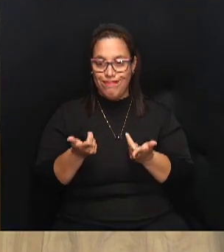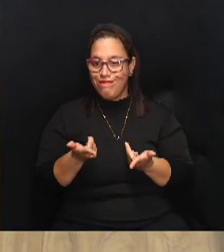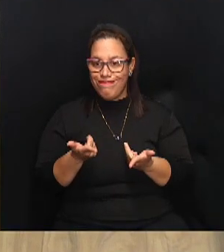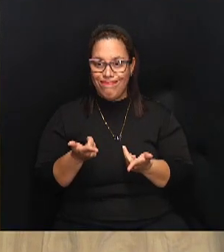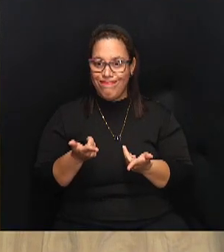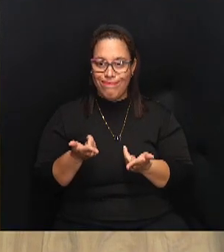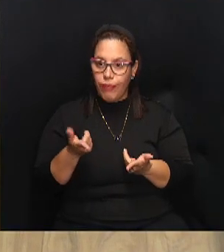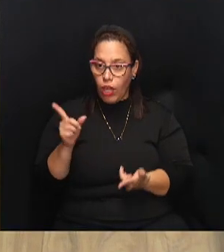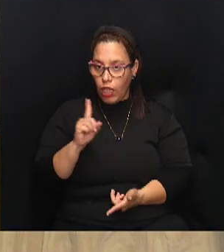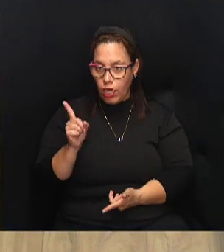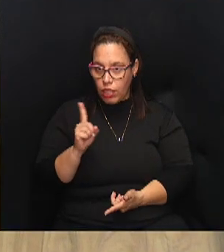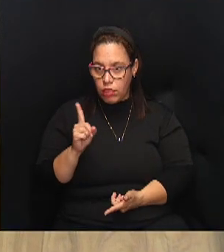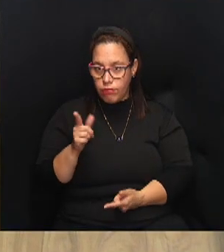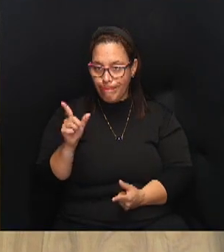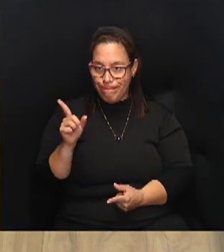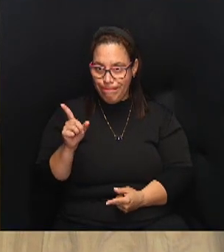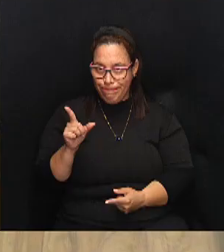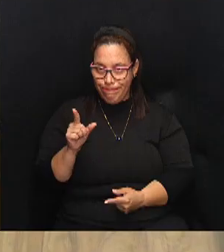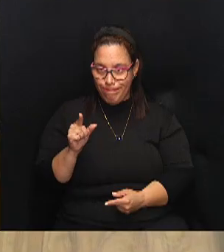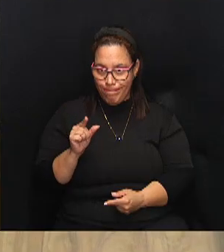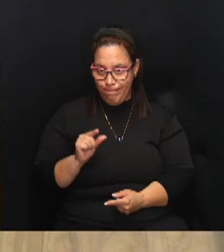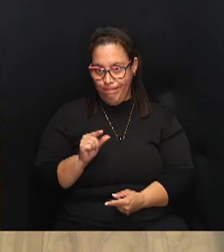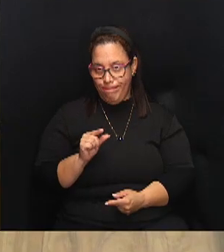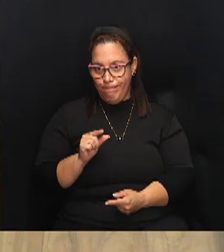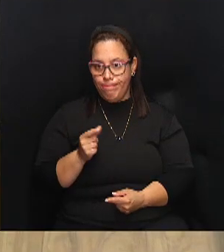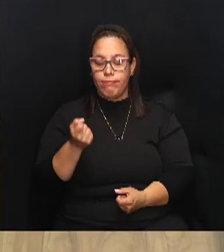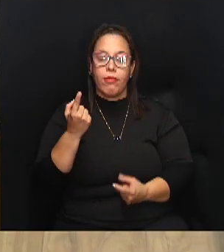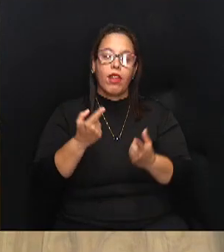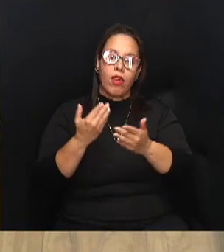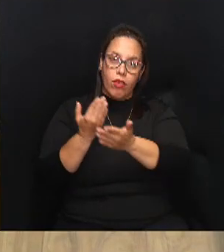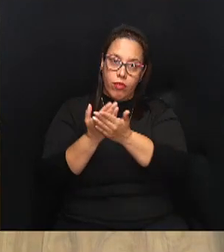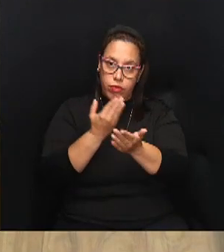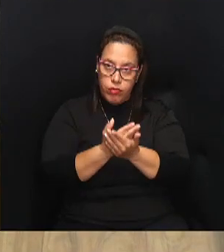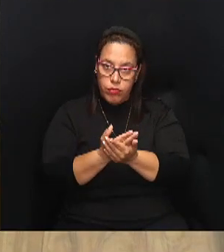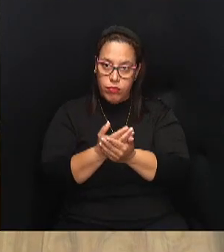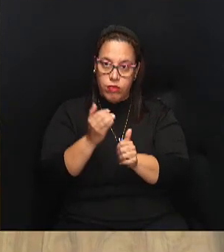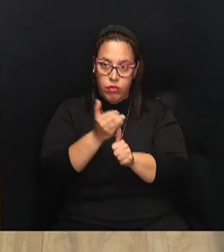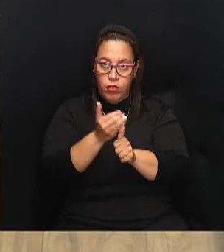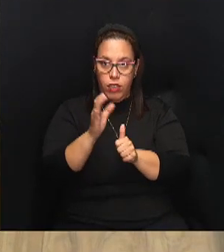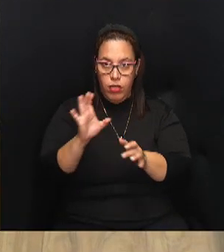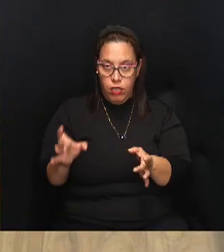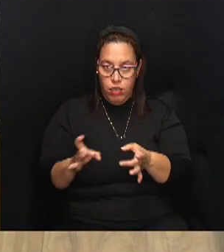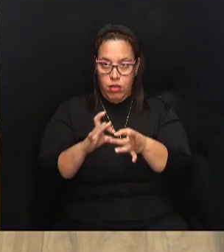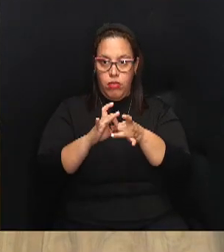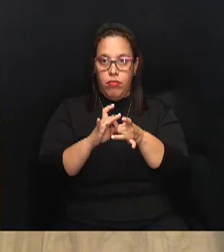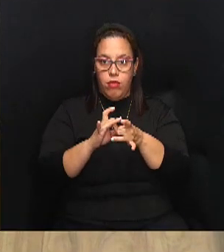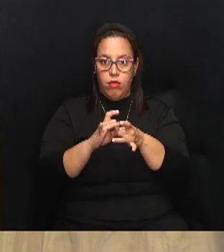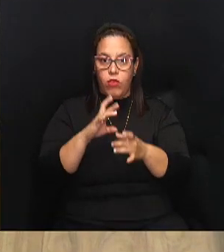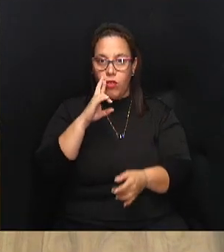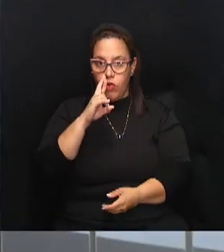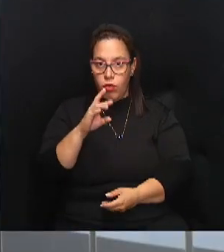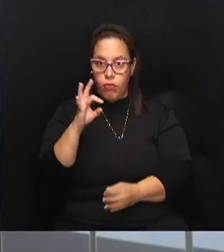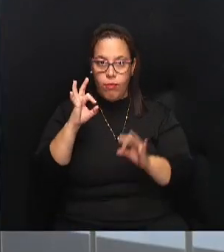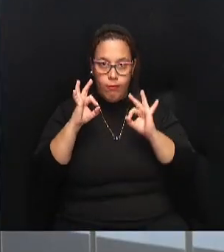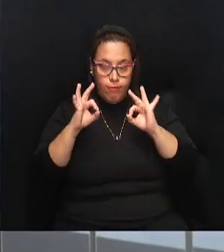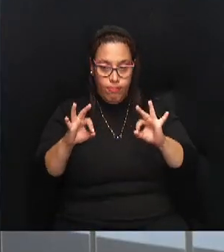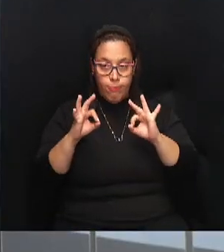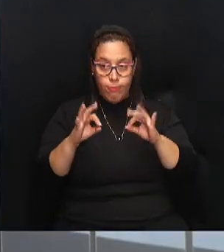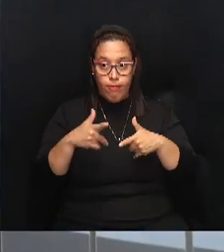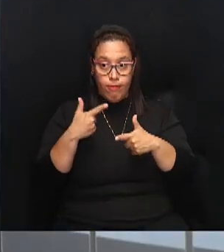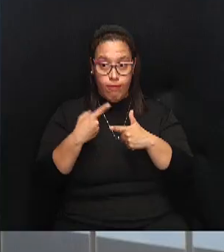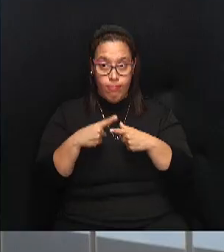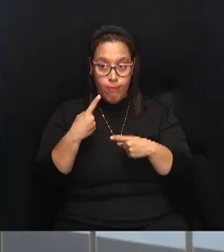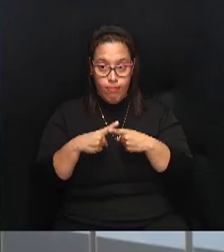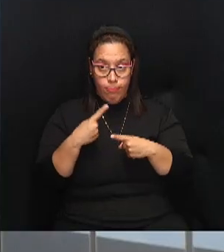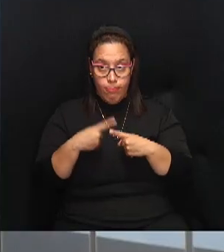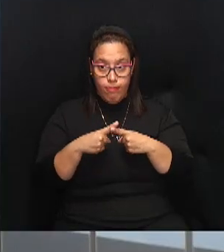não otimiza. Né? Então tem alguns estudos aí, que nem o Gabinete de Gestão Integrada, é algo que tem um resultado excelente, porque envolve